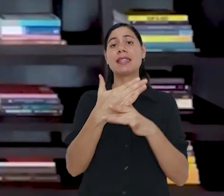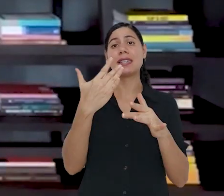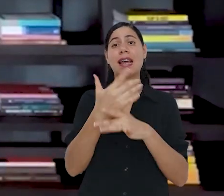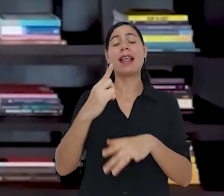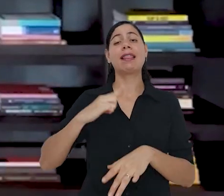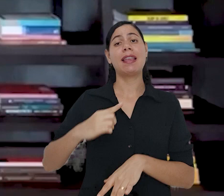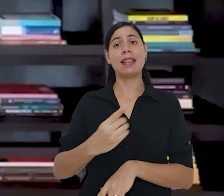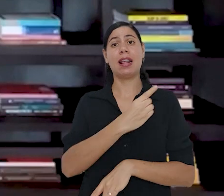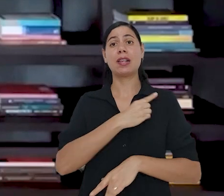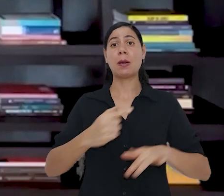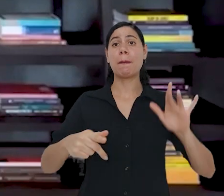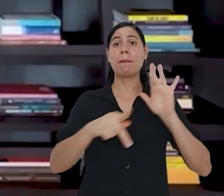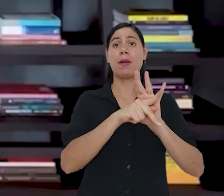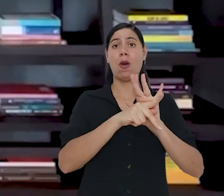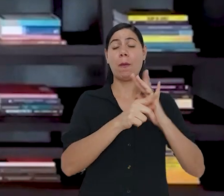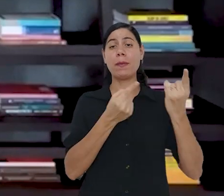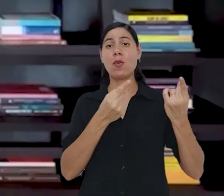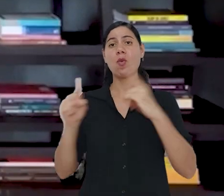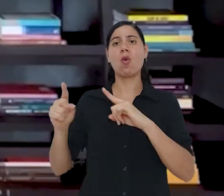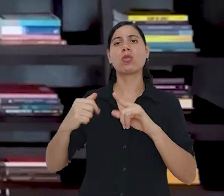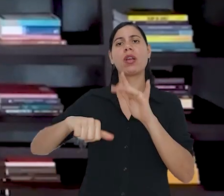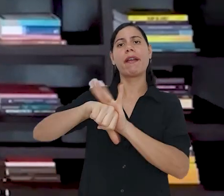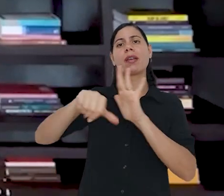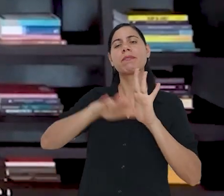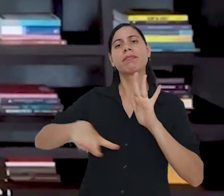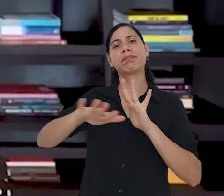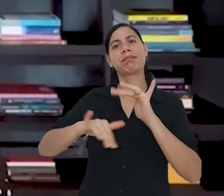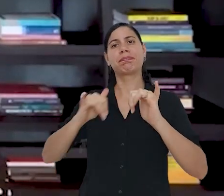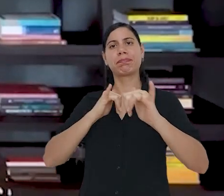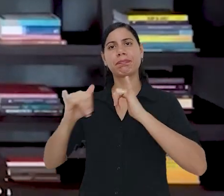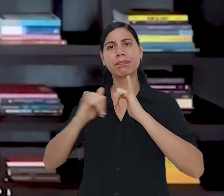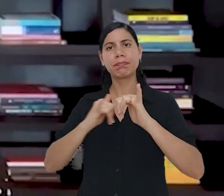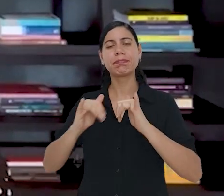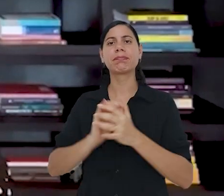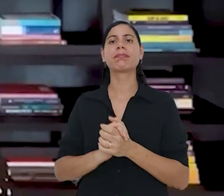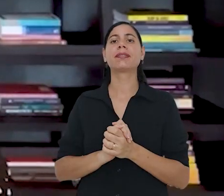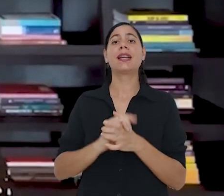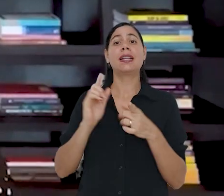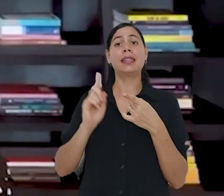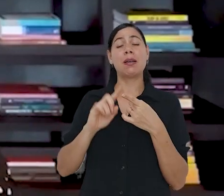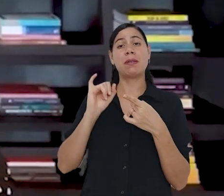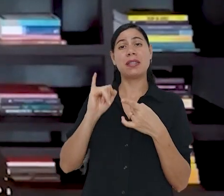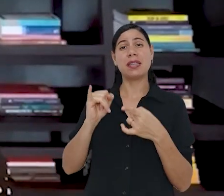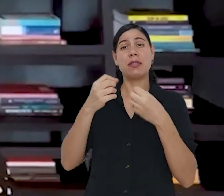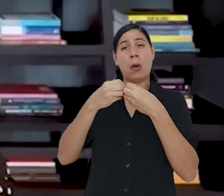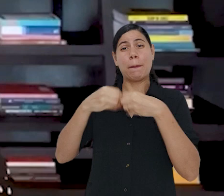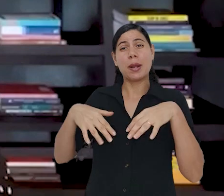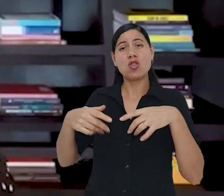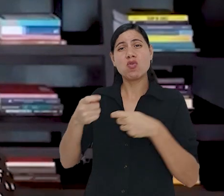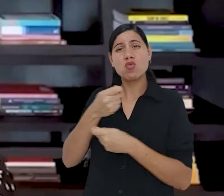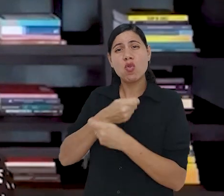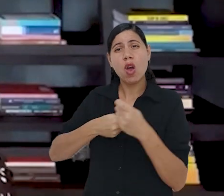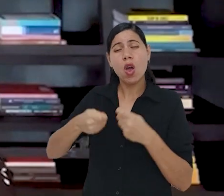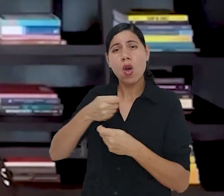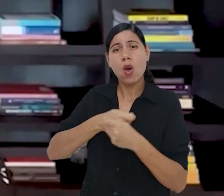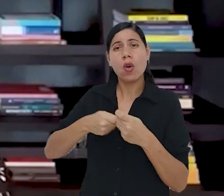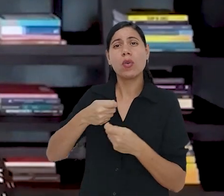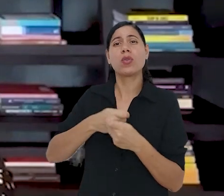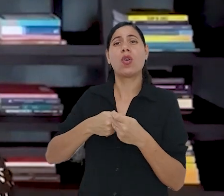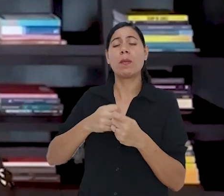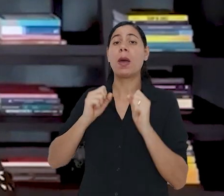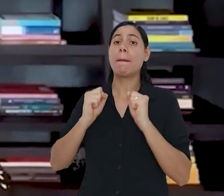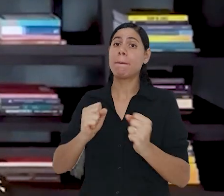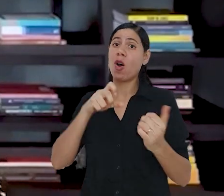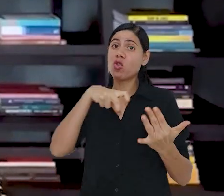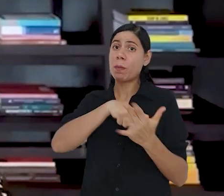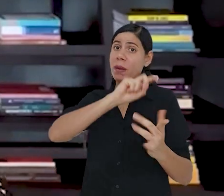delegacias especializadas ao combate de crime cibernético. Ainda, em caso de prejuízo econômico, além do aumento de pena que